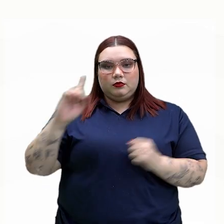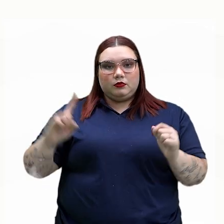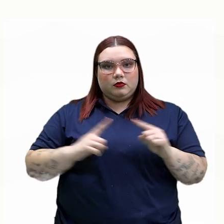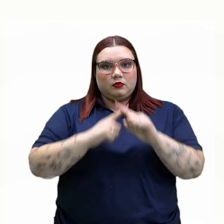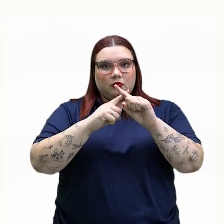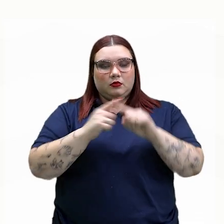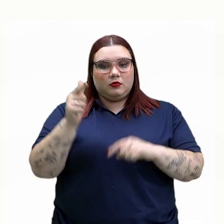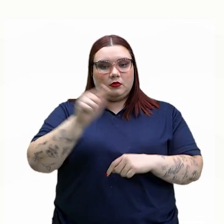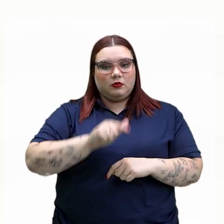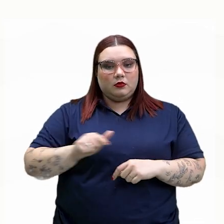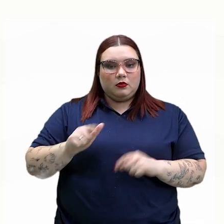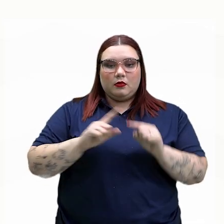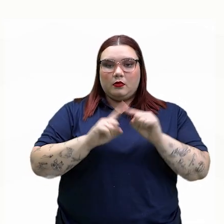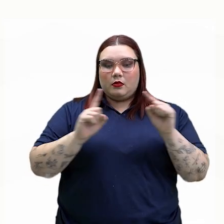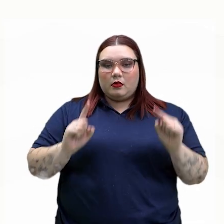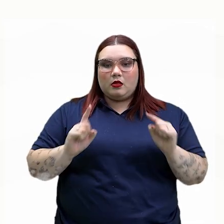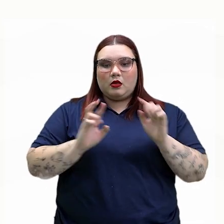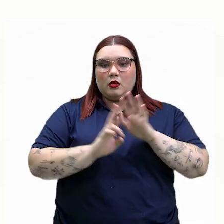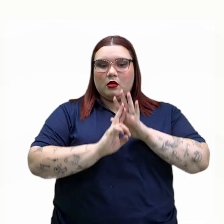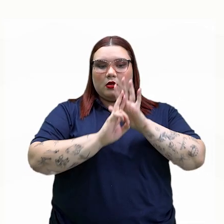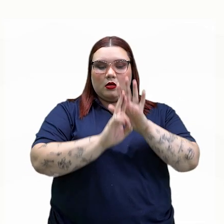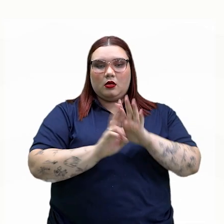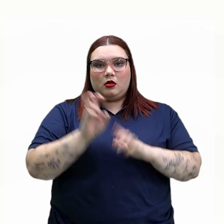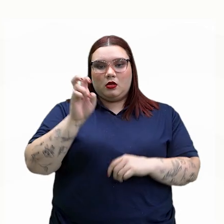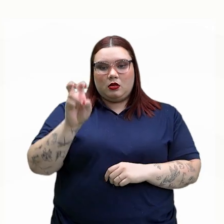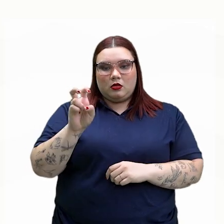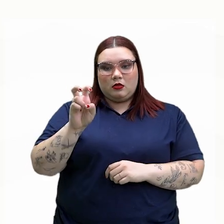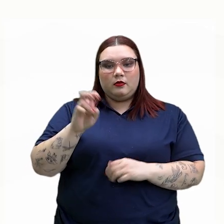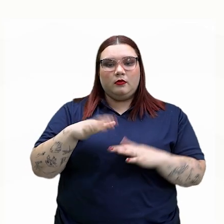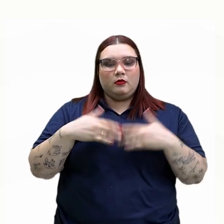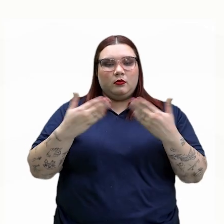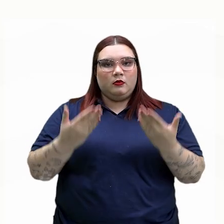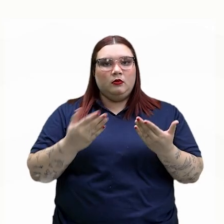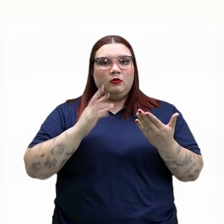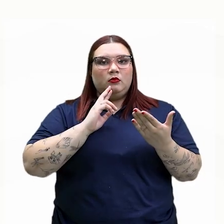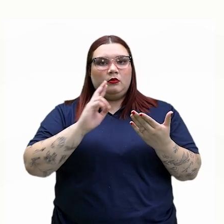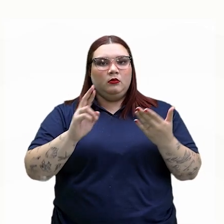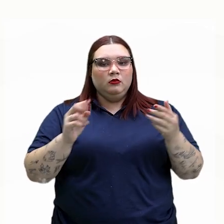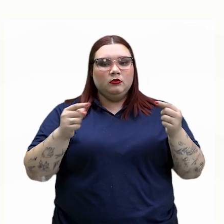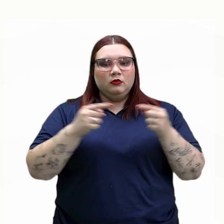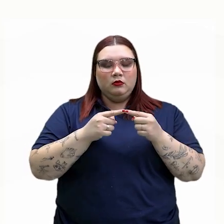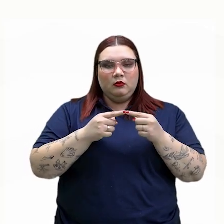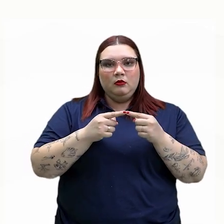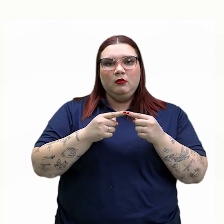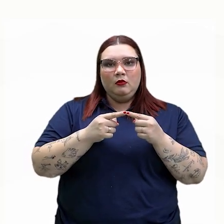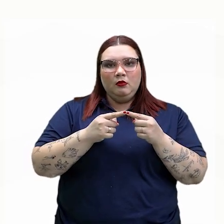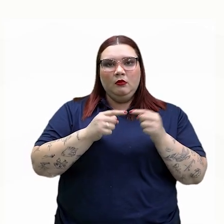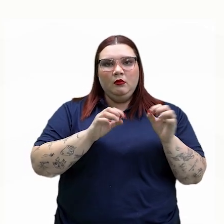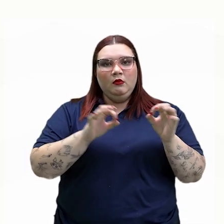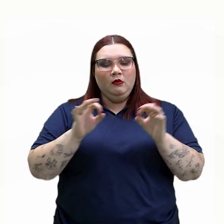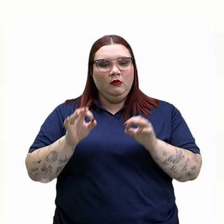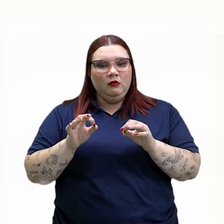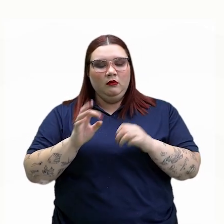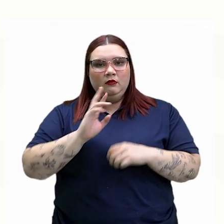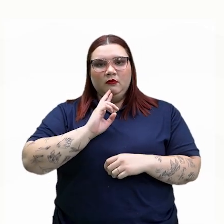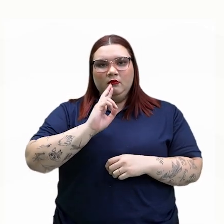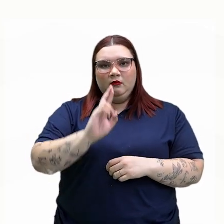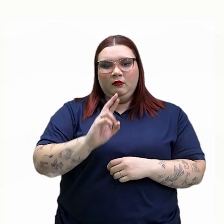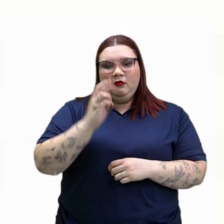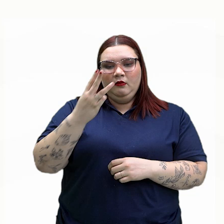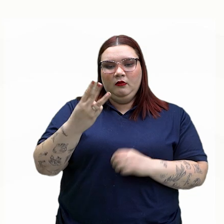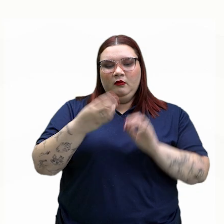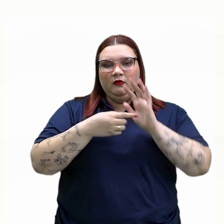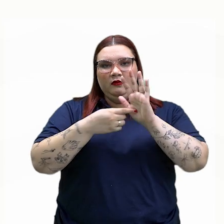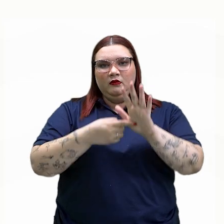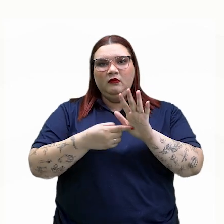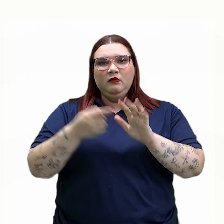fazendo o x. Só que nesse caso representa 5, né? Usando a frequência absoluta, ou seja, o resultado 3